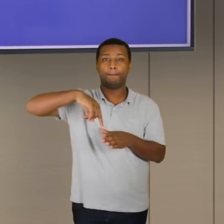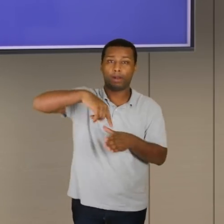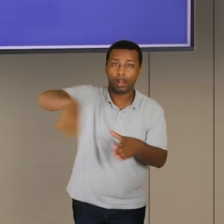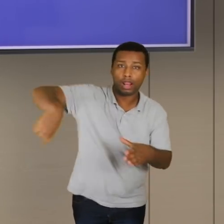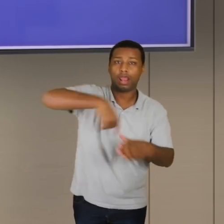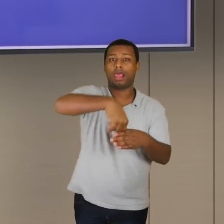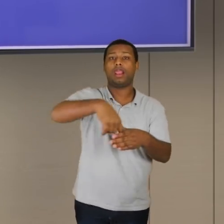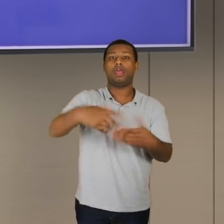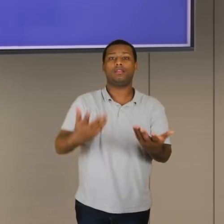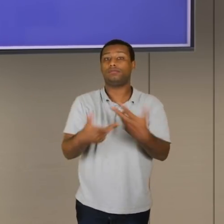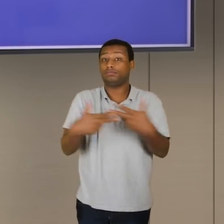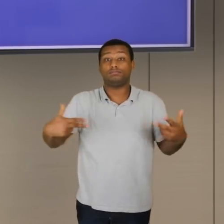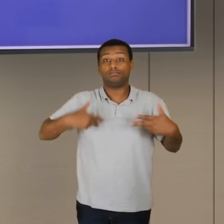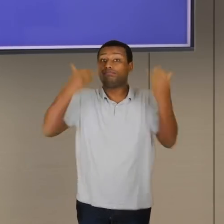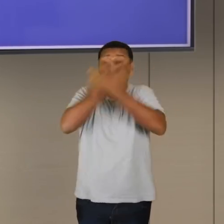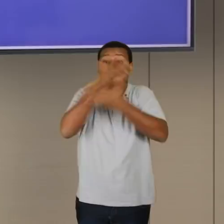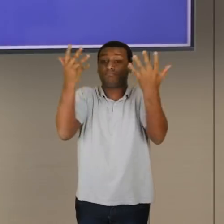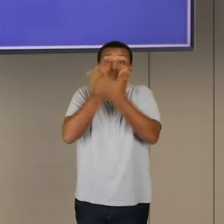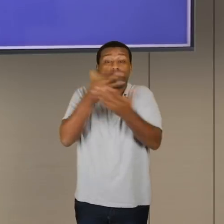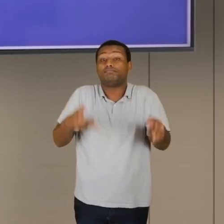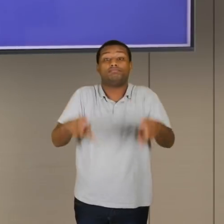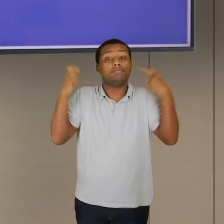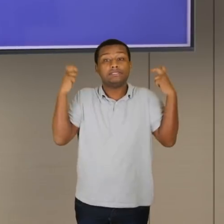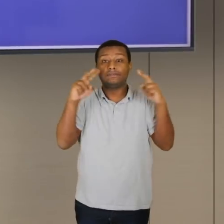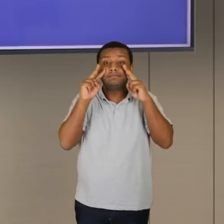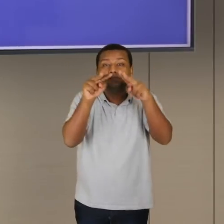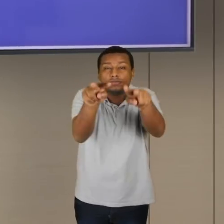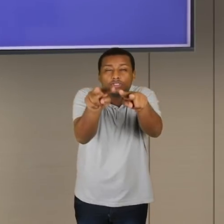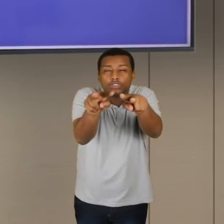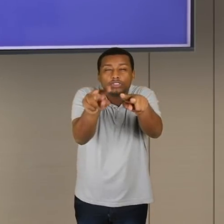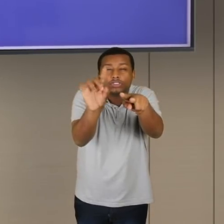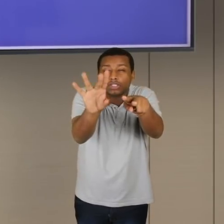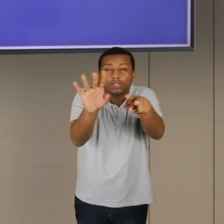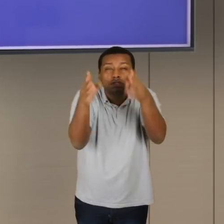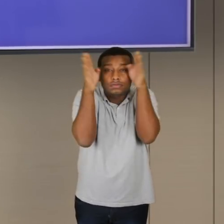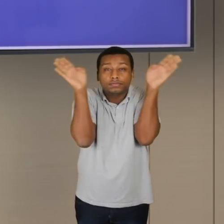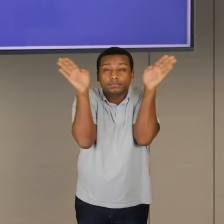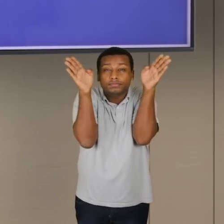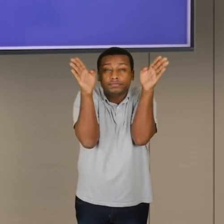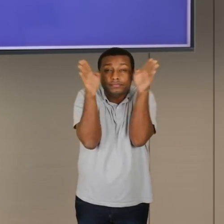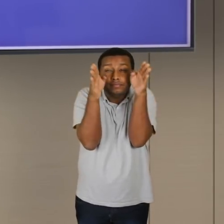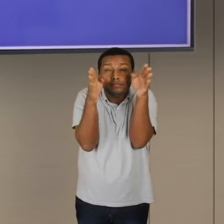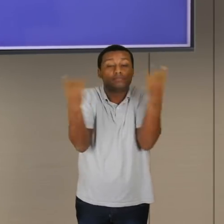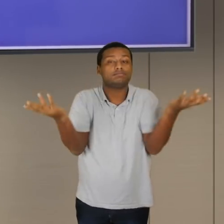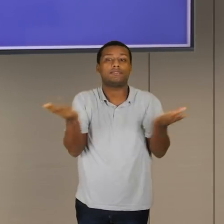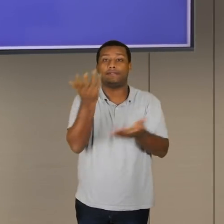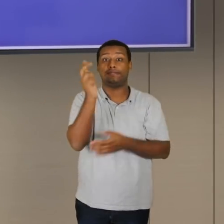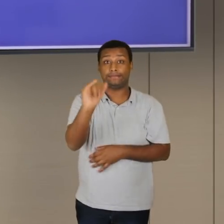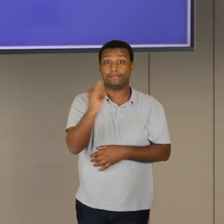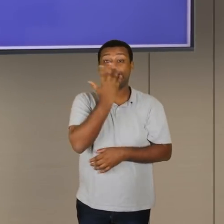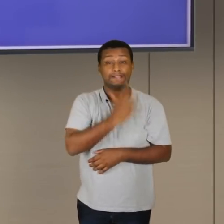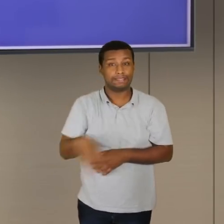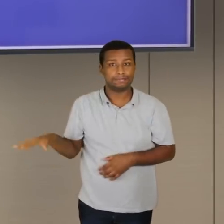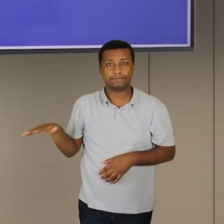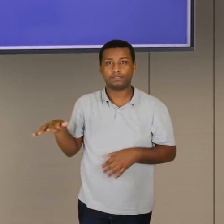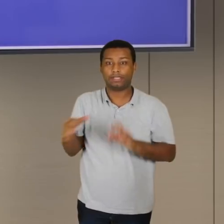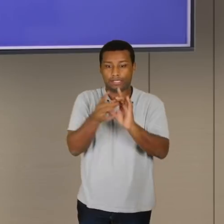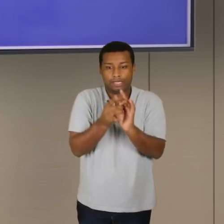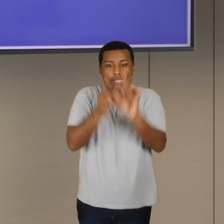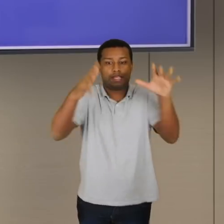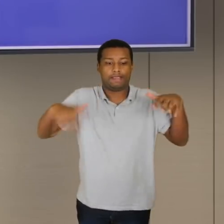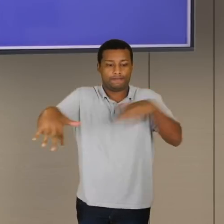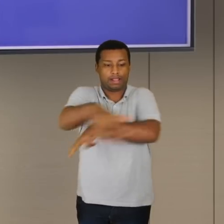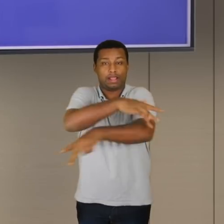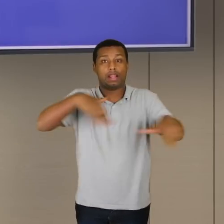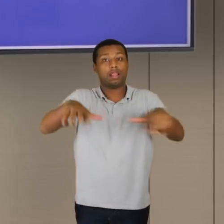nós pensamos em luminosidade, pensa assim, quanto mais luz, melhor. Nem sempre. Luz em excesso incomoda. Incomoda